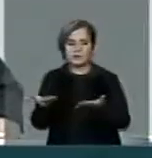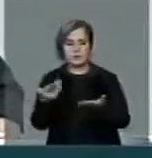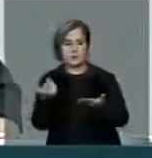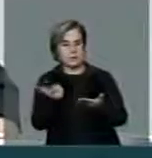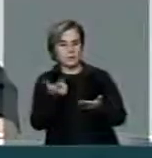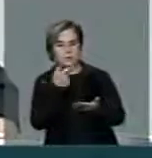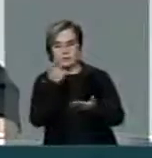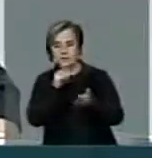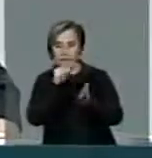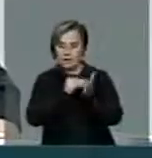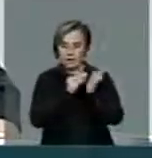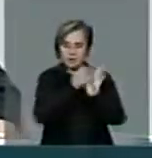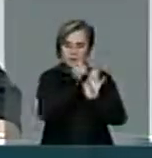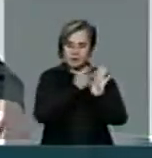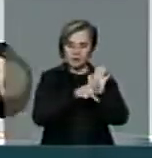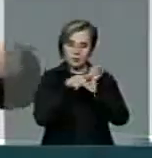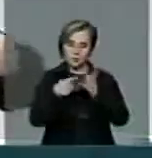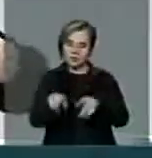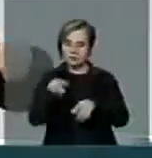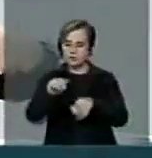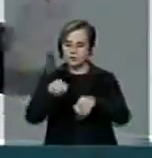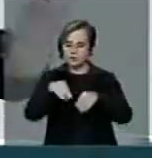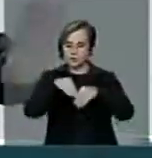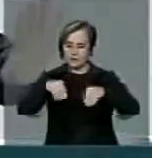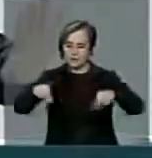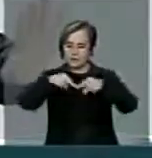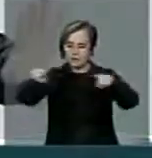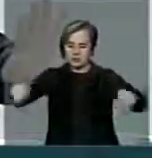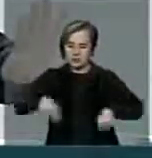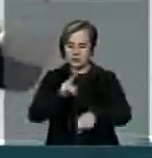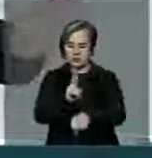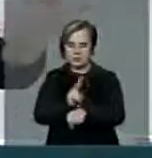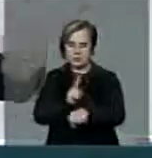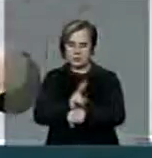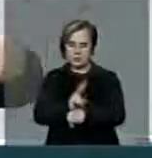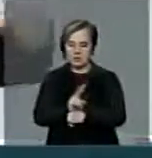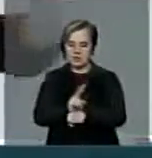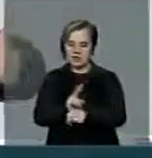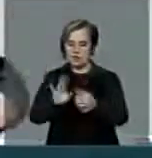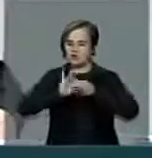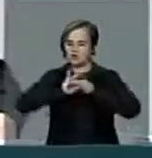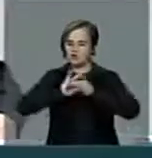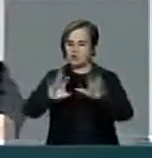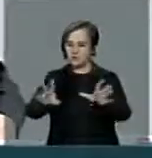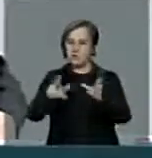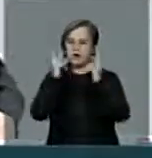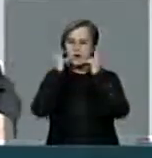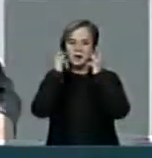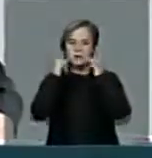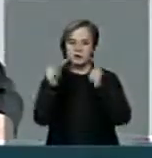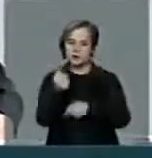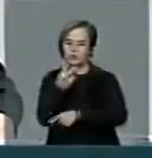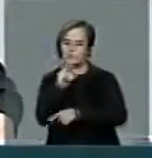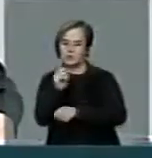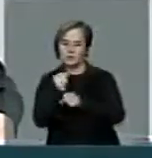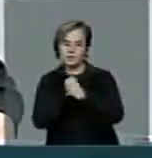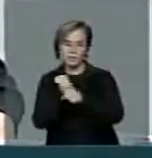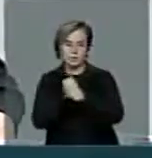cercar a área, como nós já disciplinamos isso, e vai deixar por geração ativa, natural, por 20 anos, esse é o Prada